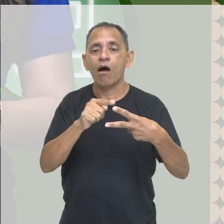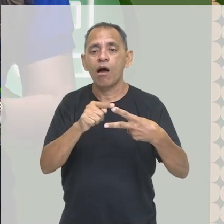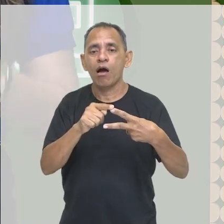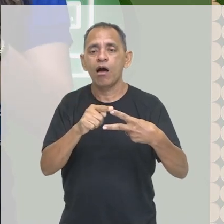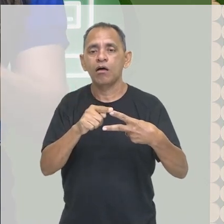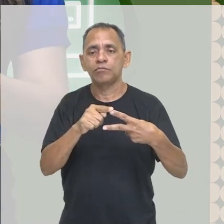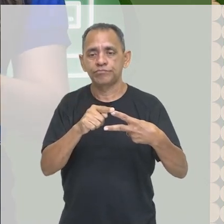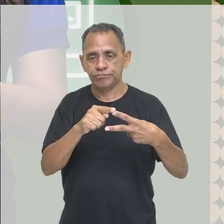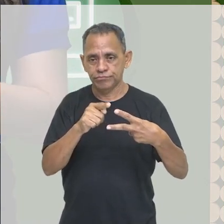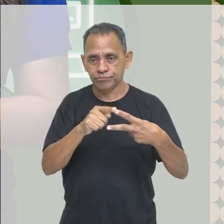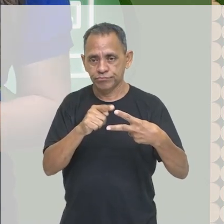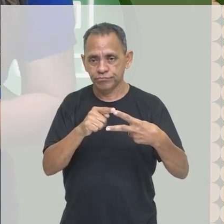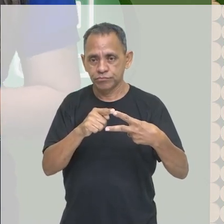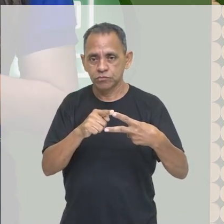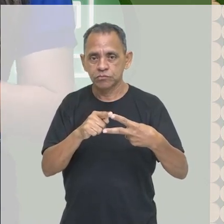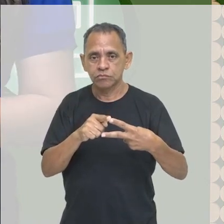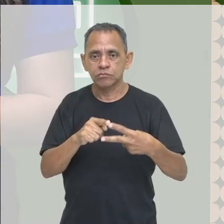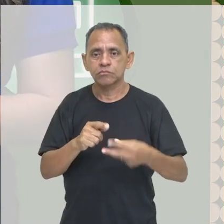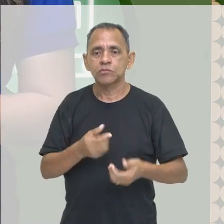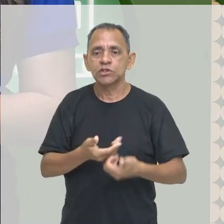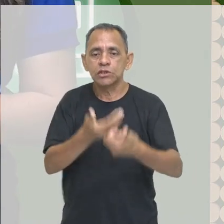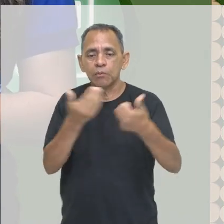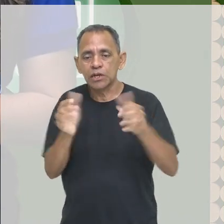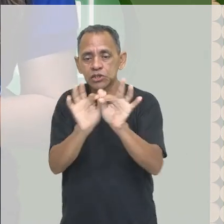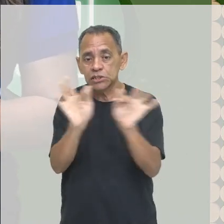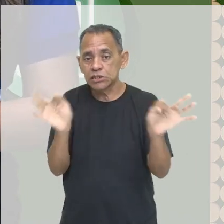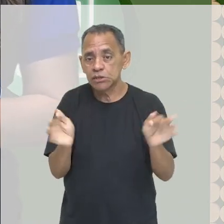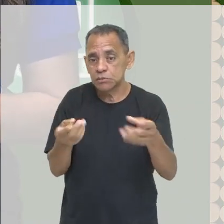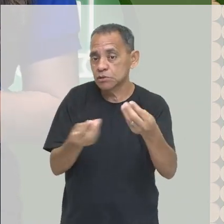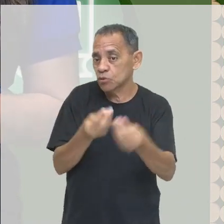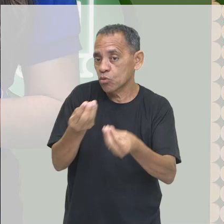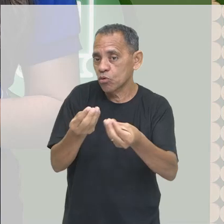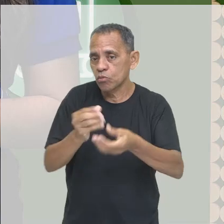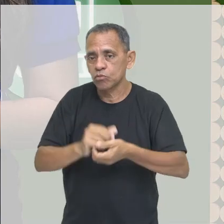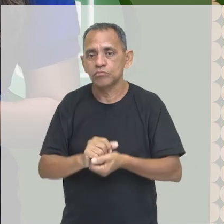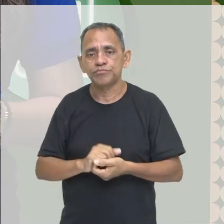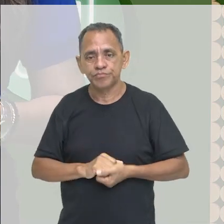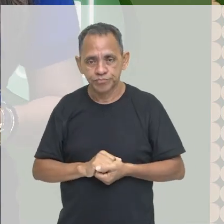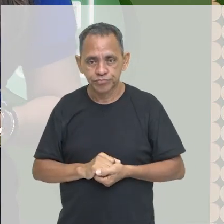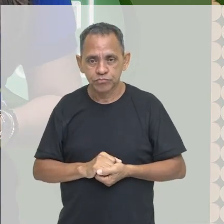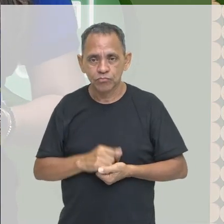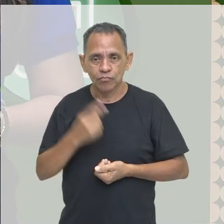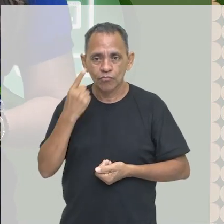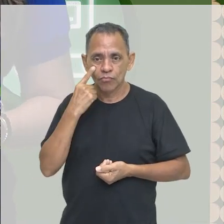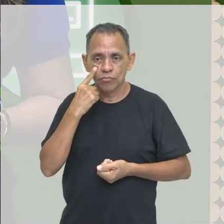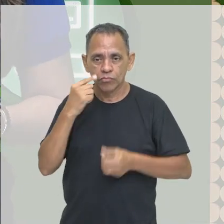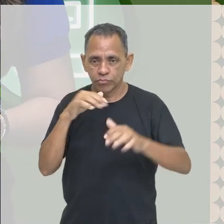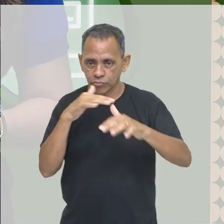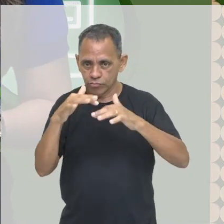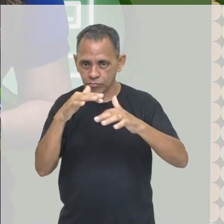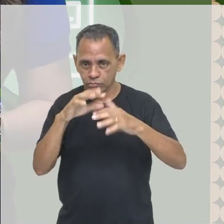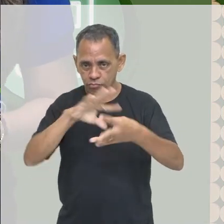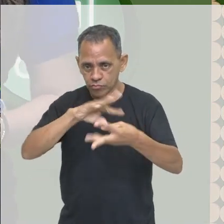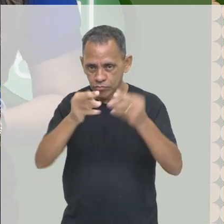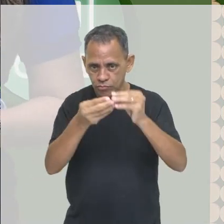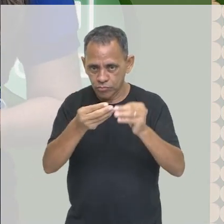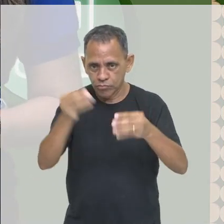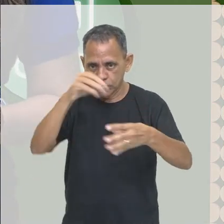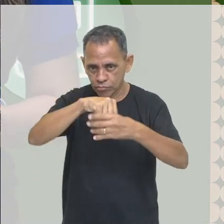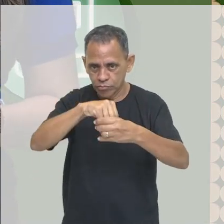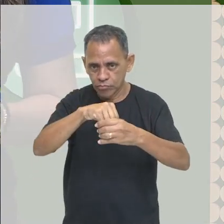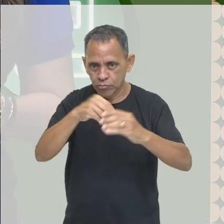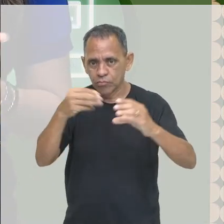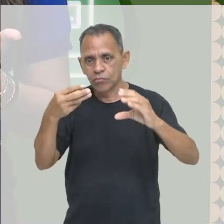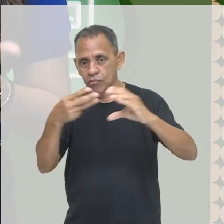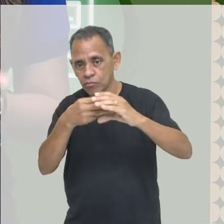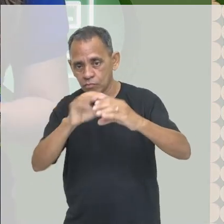o que se trata, né? Nesse tipo de transporte, observa-se o movimento de uma substância do